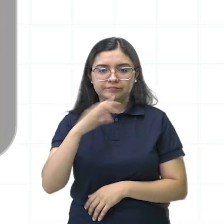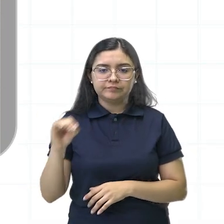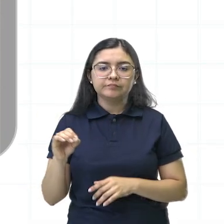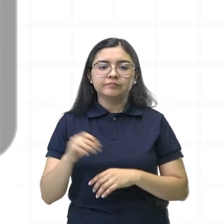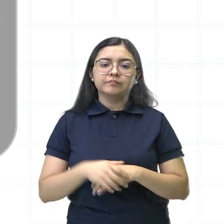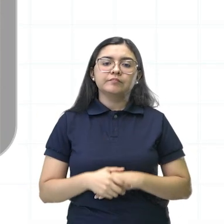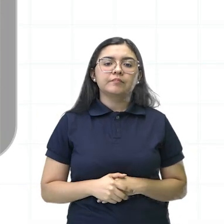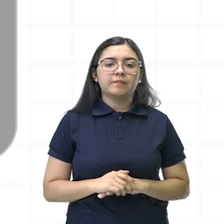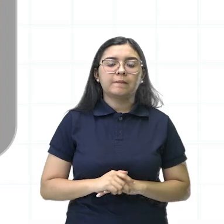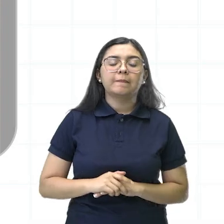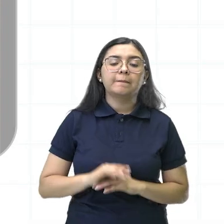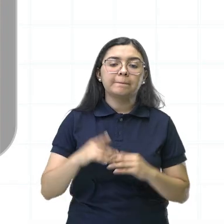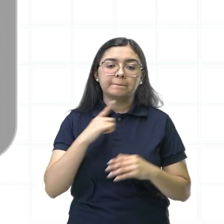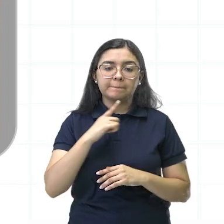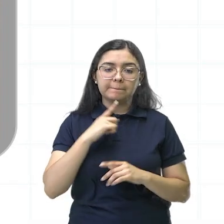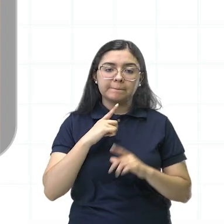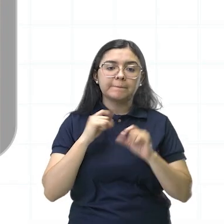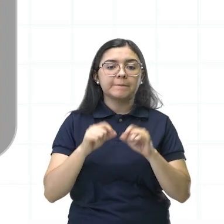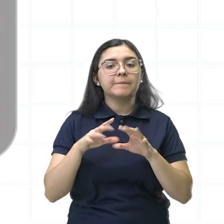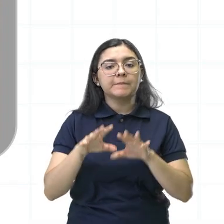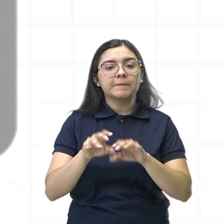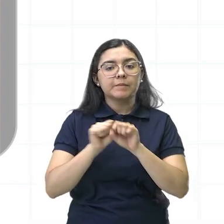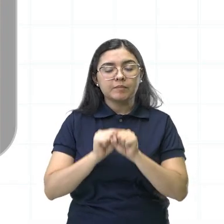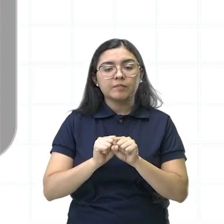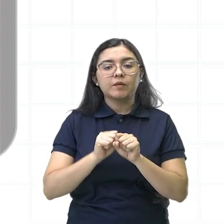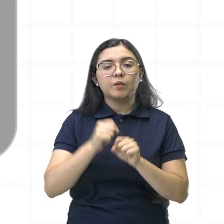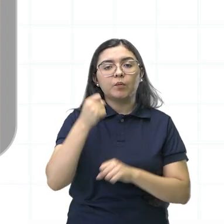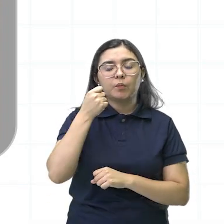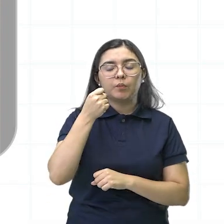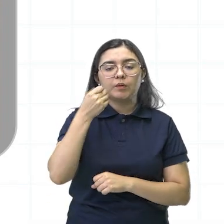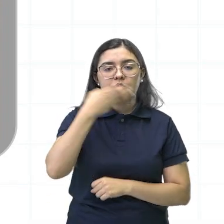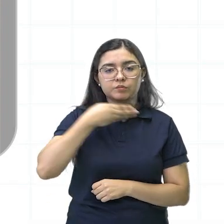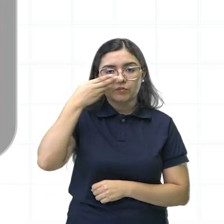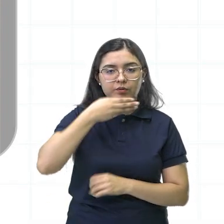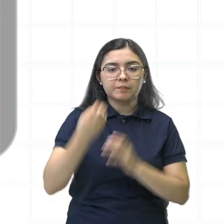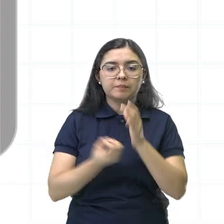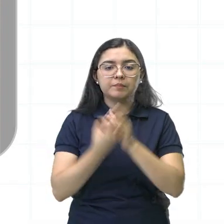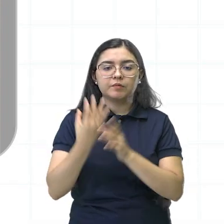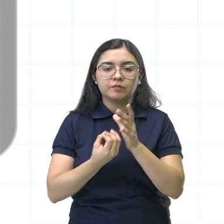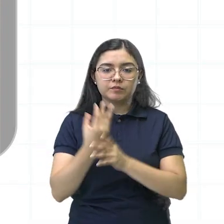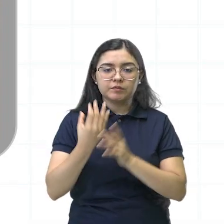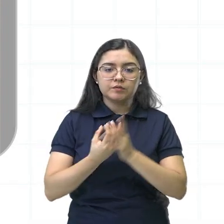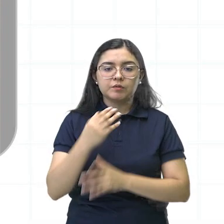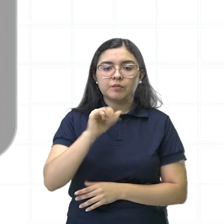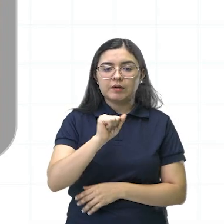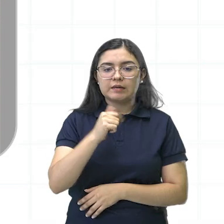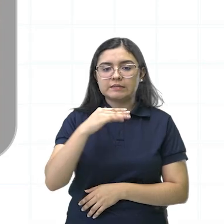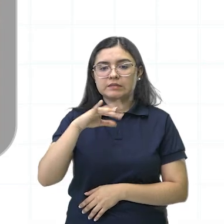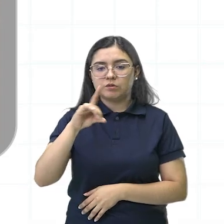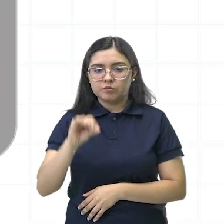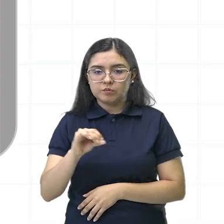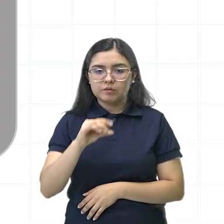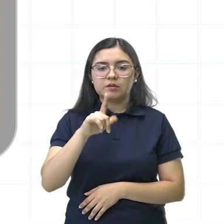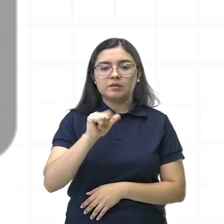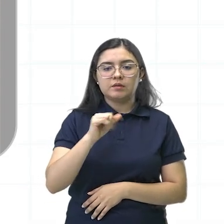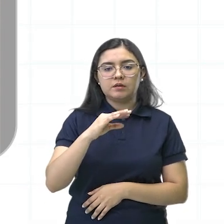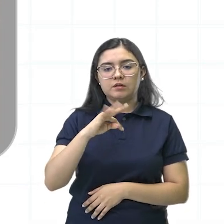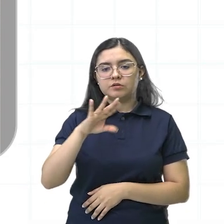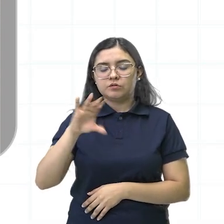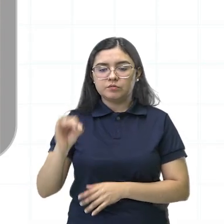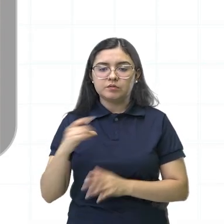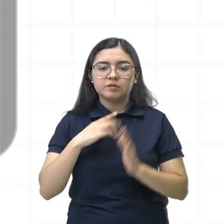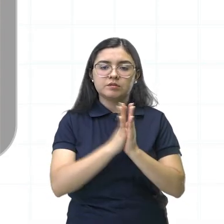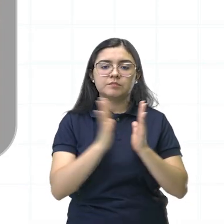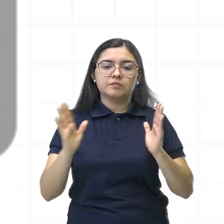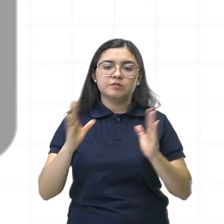né? Elas vão consumir o açúcar do leite e produzir o ácido lático, né? Esse processo da lactose